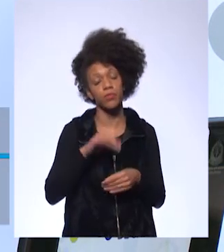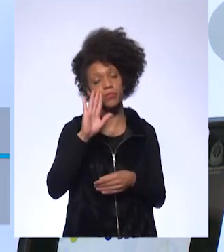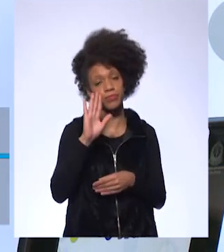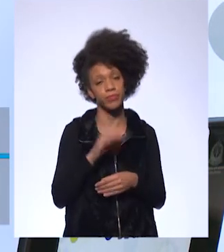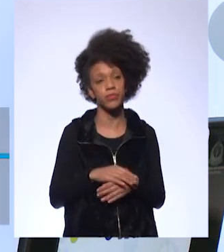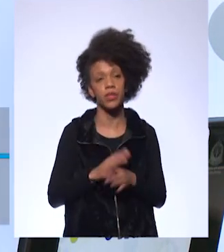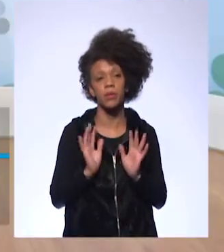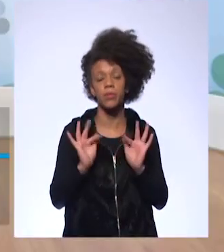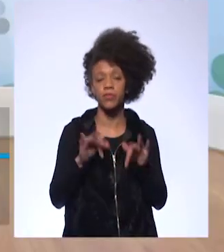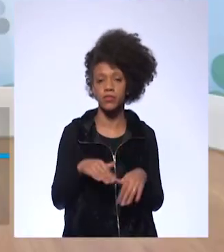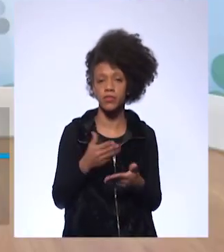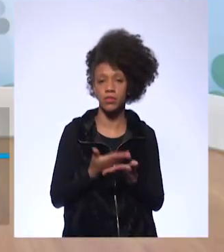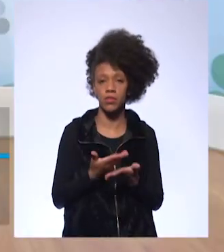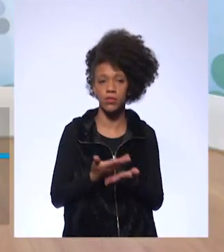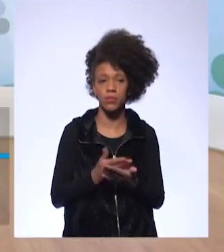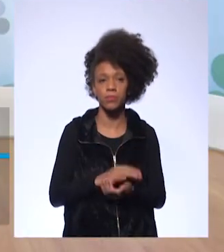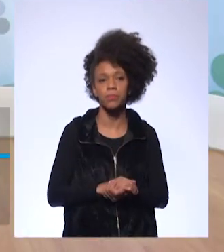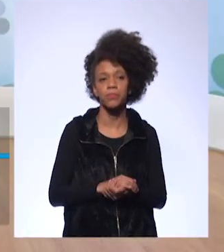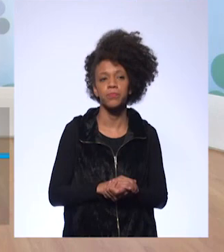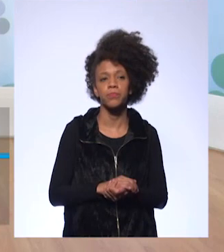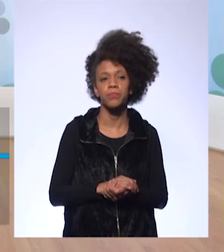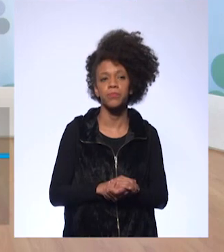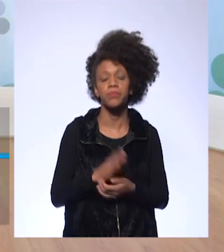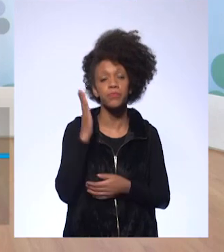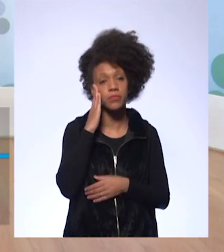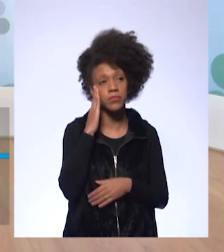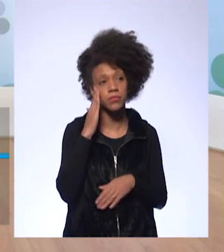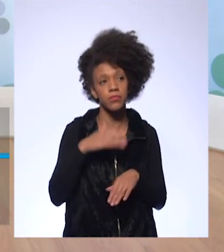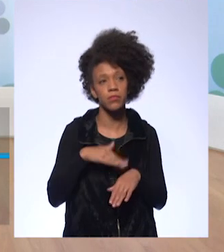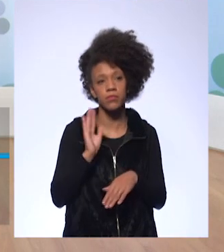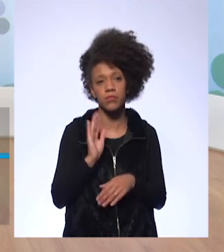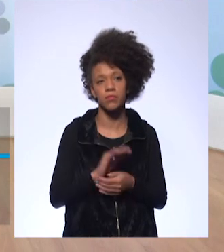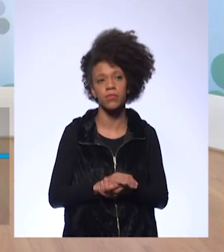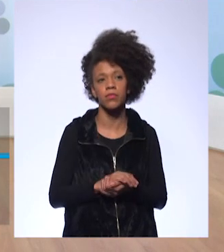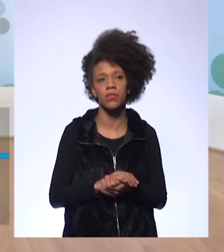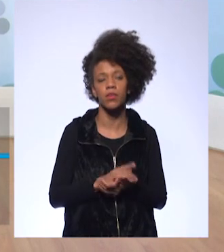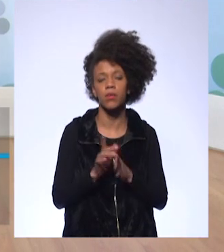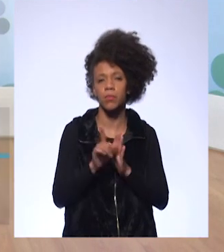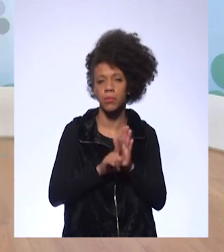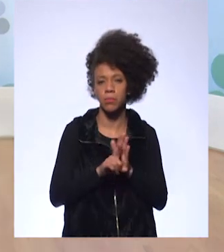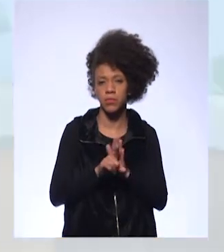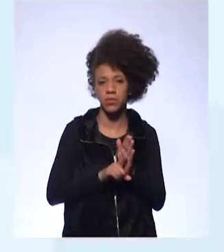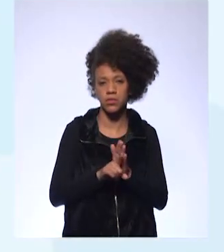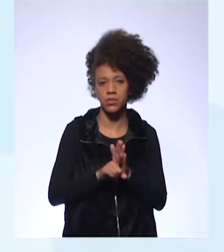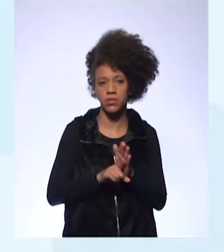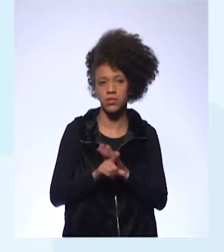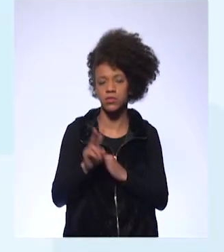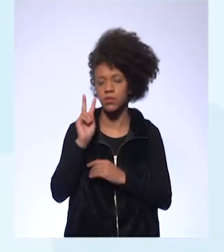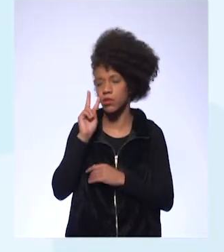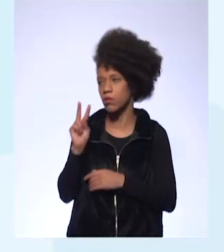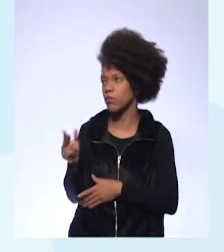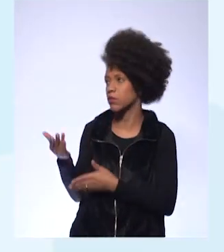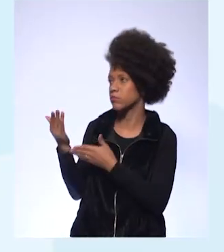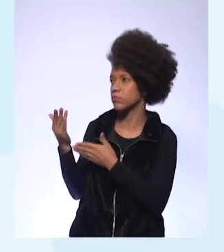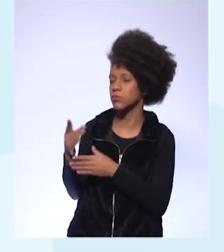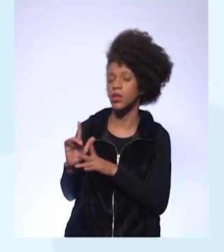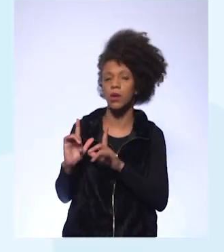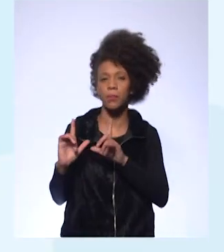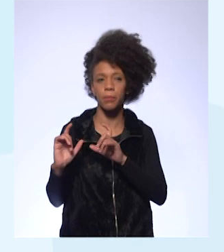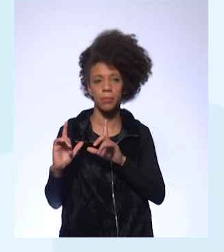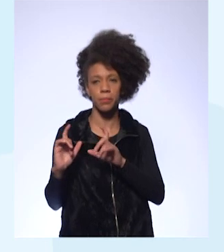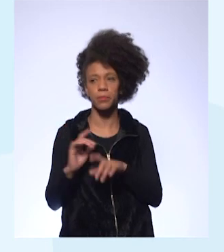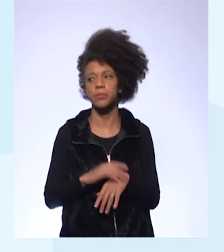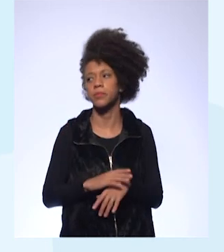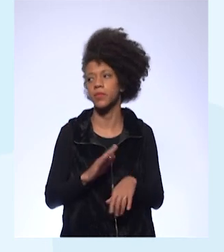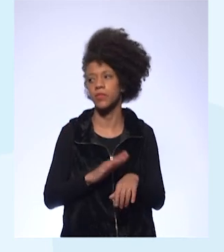Para finalizar a aula, nós vamos ver aí um Saiba Mais, né? Faça essa pesquisa aí, olha aí na tela, printem, né? Faça a